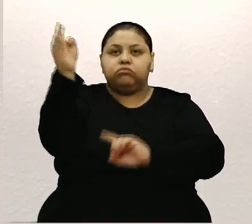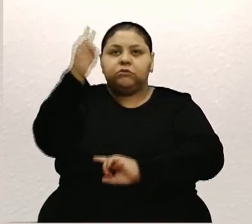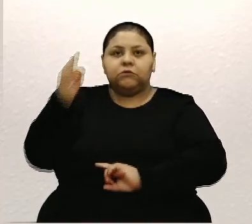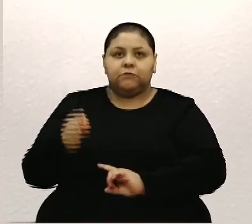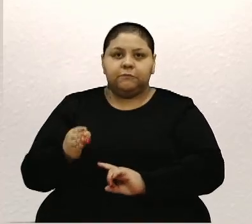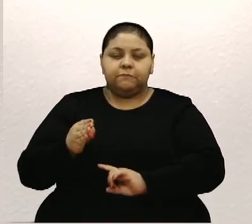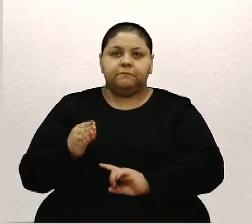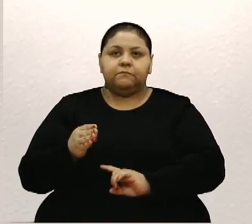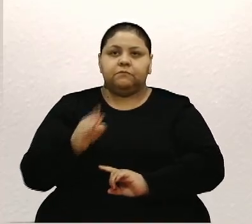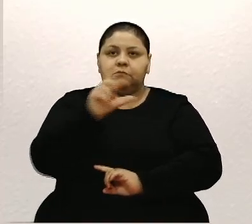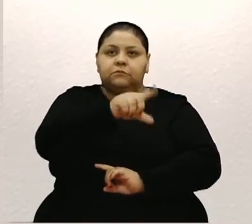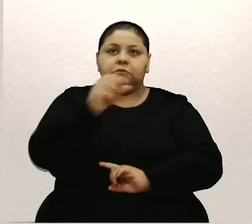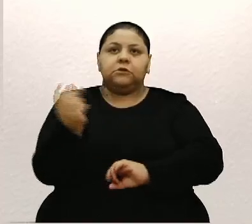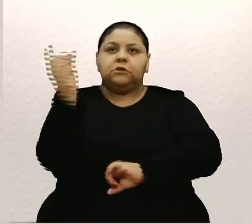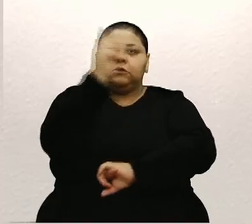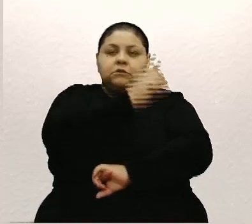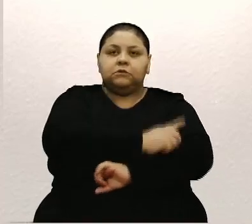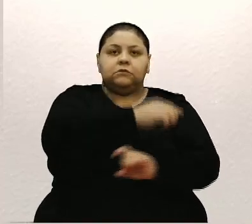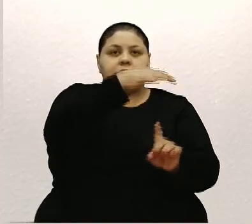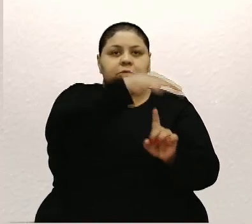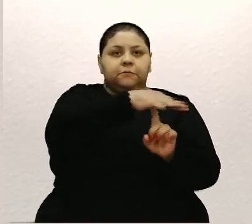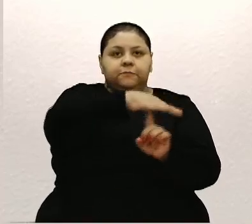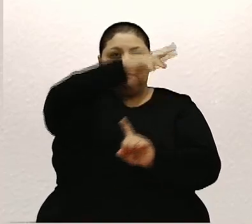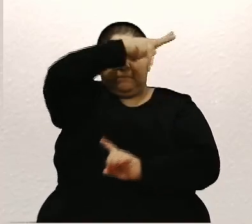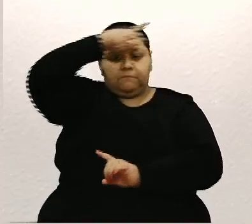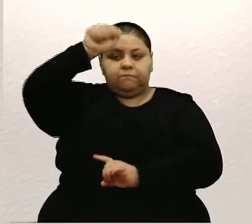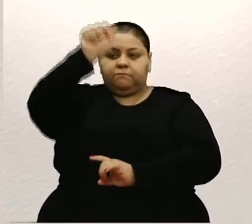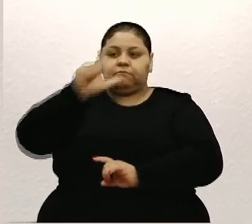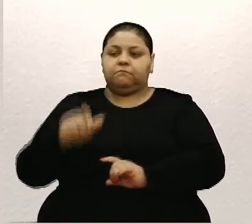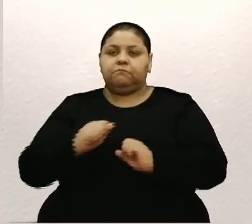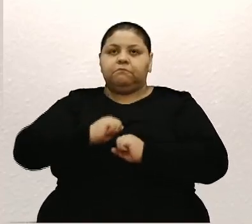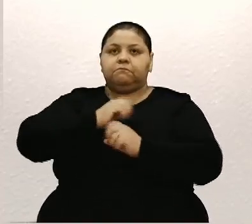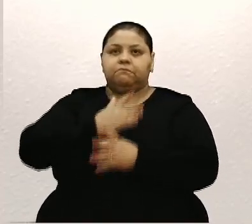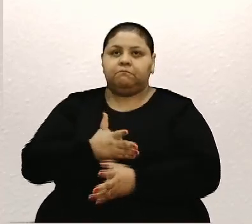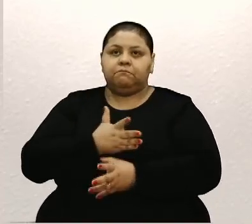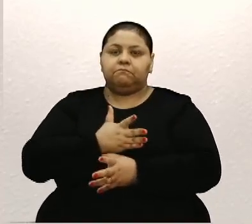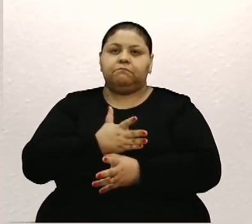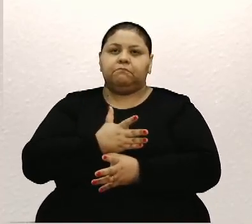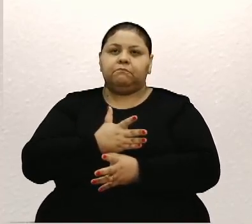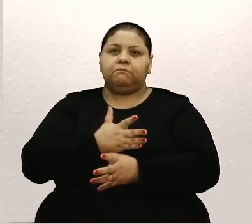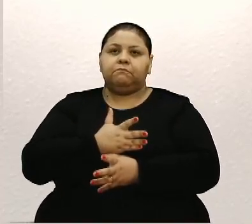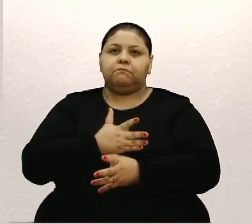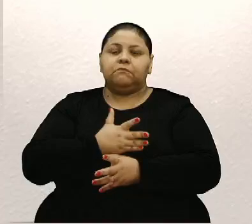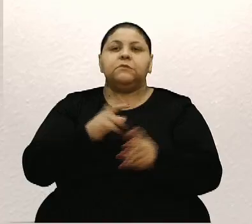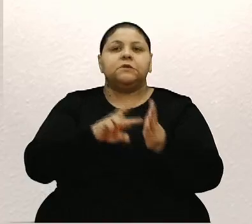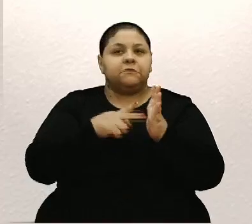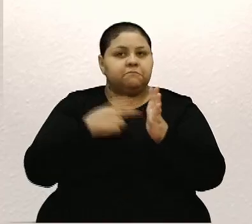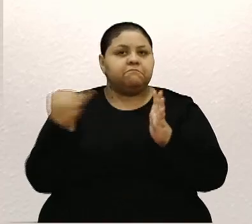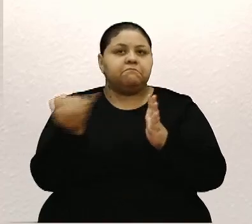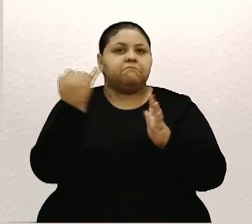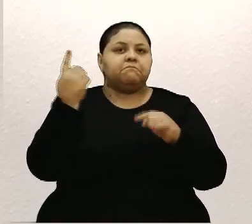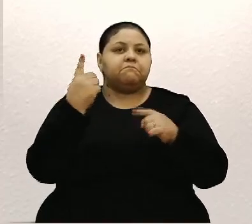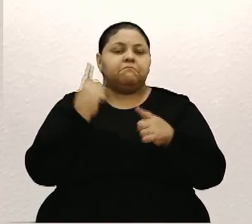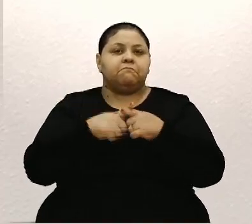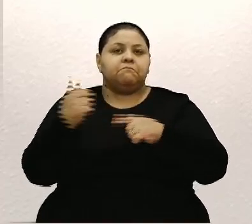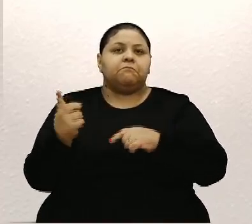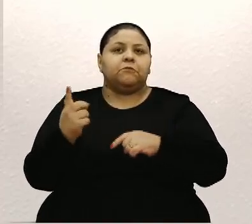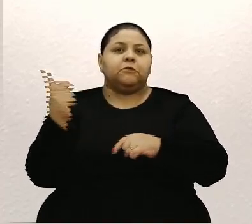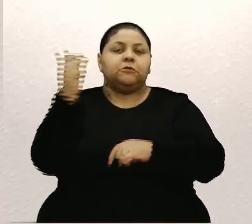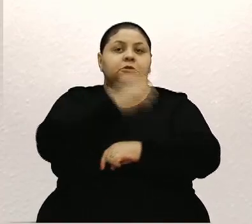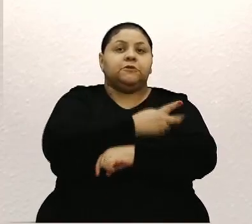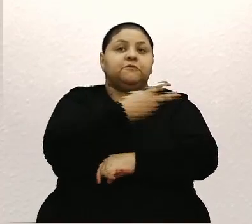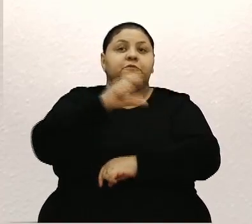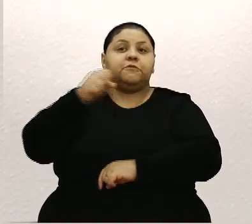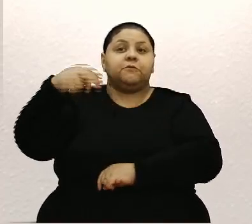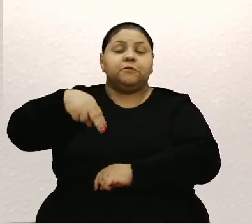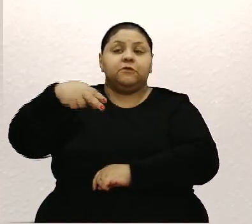data escolhida para a realização da Feira Municipal de Afroempreendedorismo é particularmente significativa, pois os dias 20 de novembro é o Dia